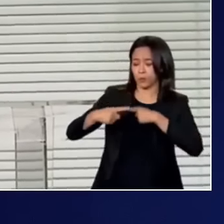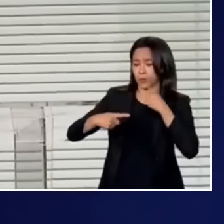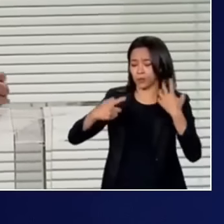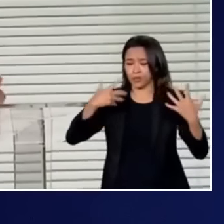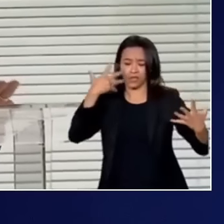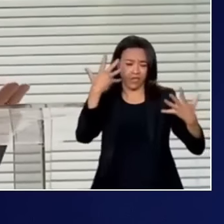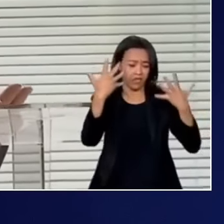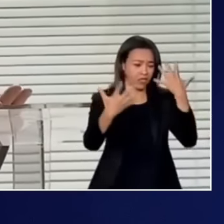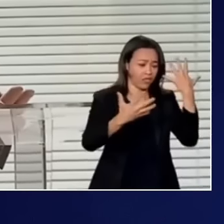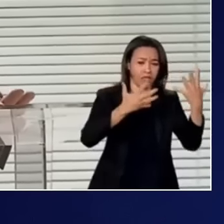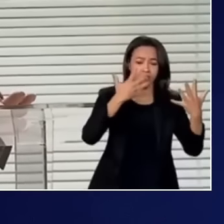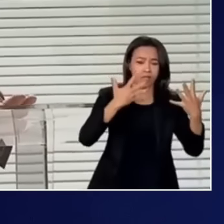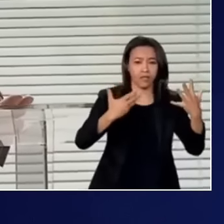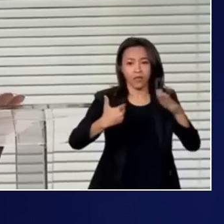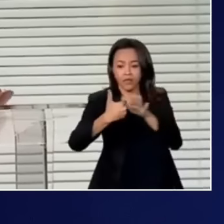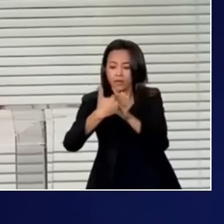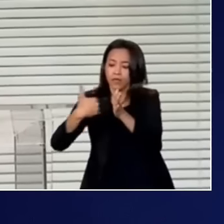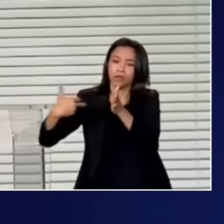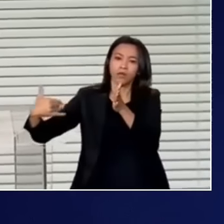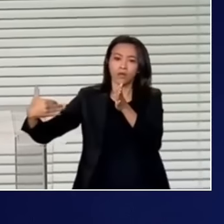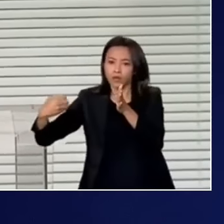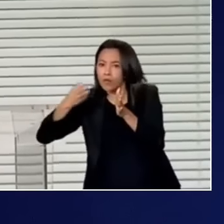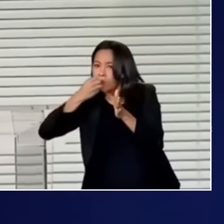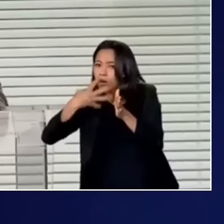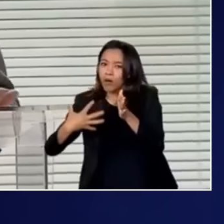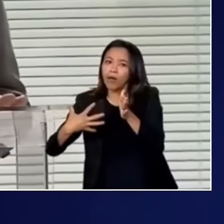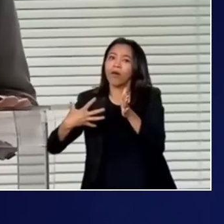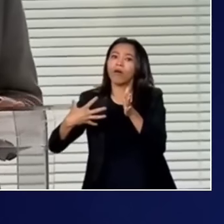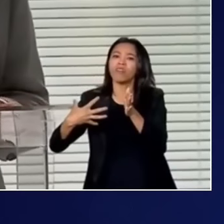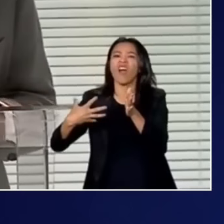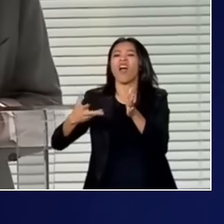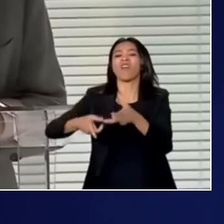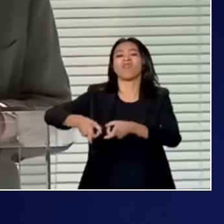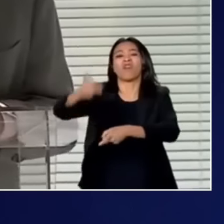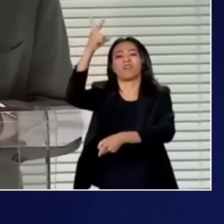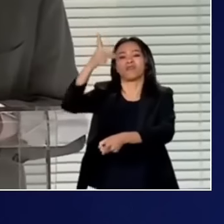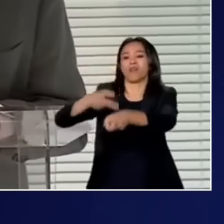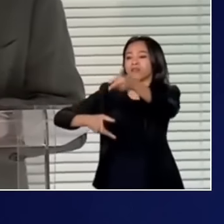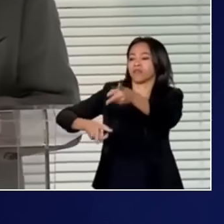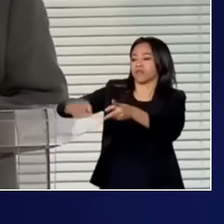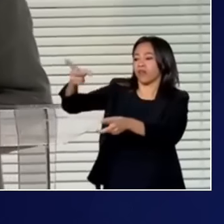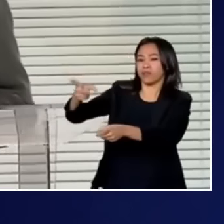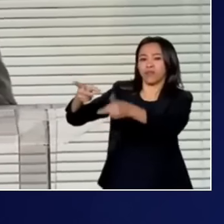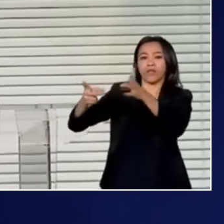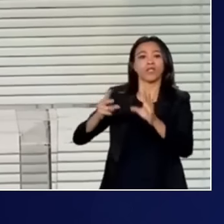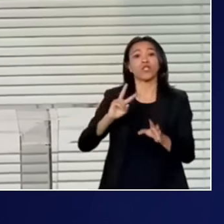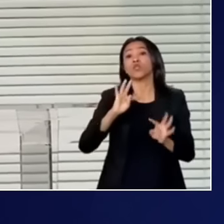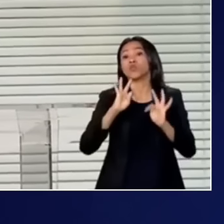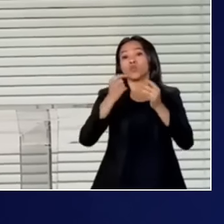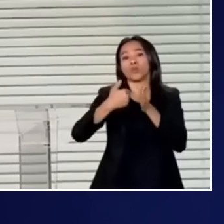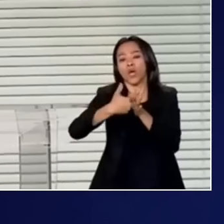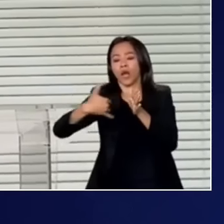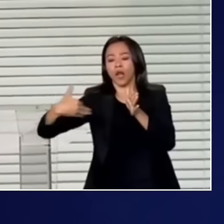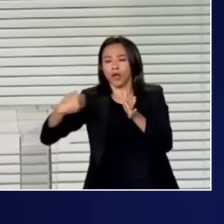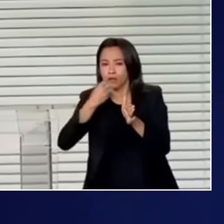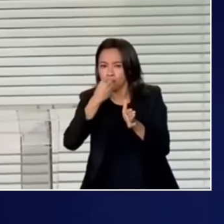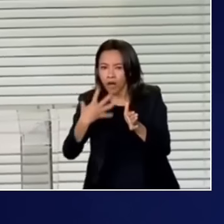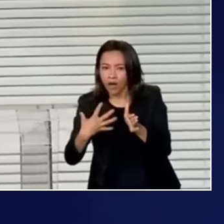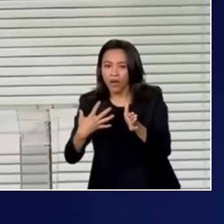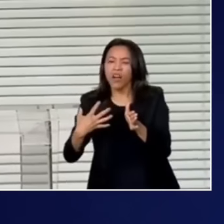que tudo que era bom Tinha que ser privatizado tudo que era bom tinha que vir